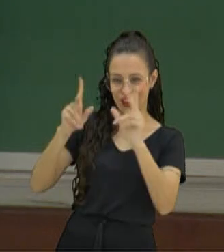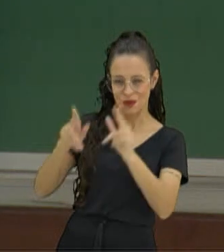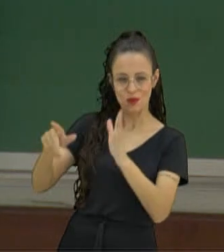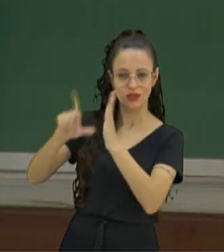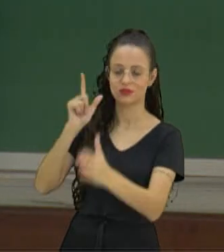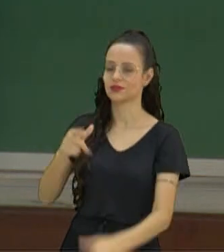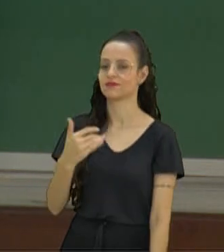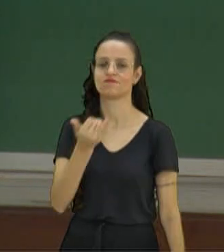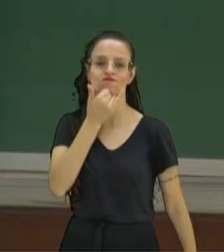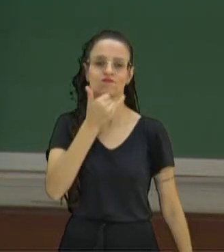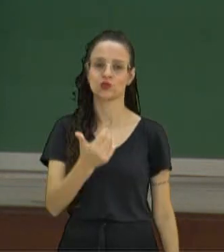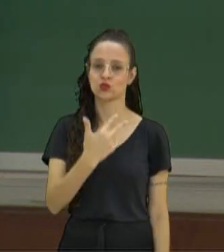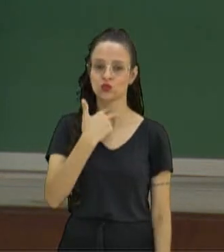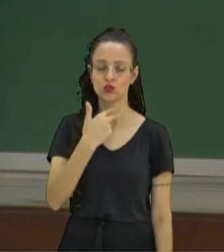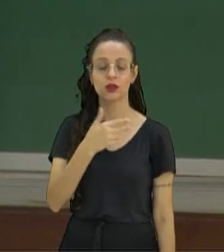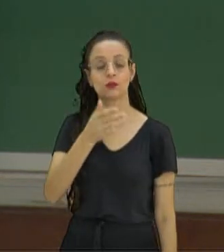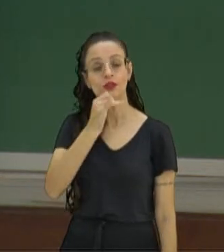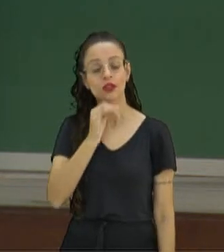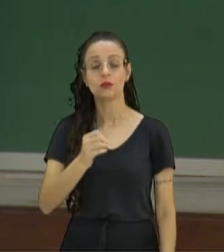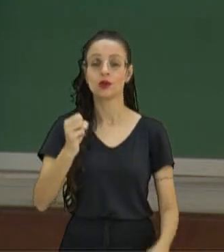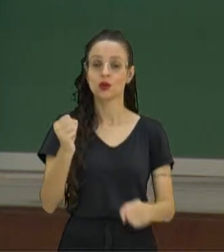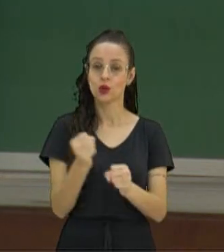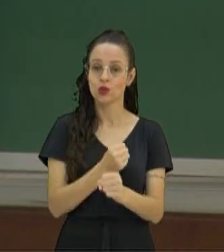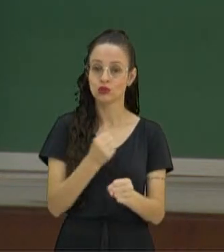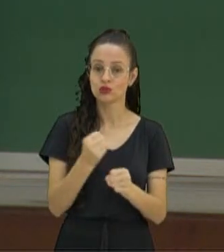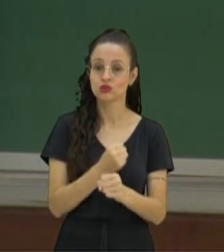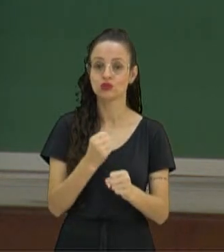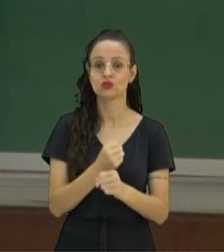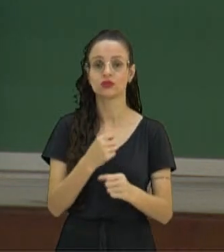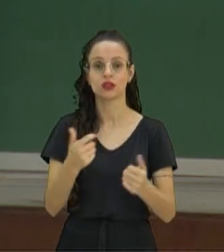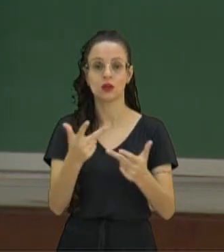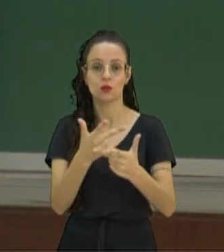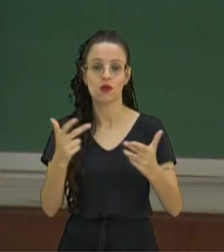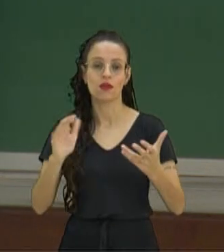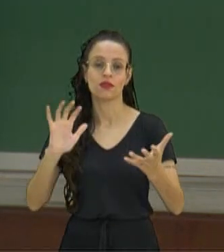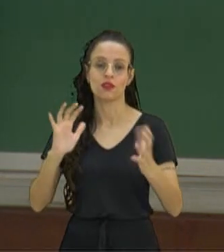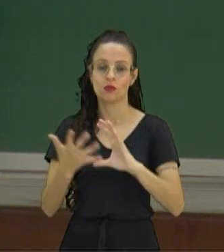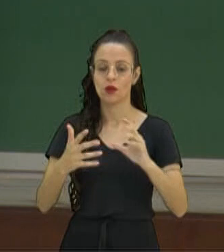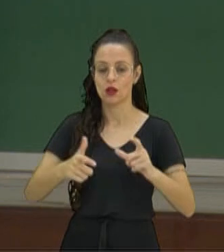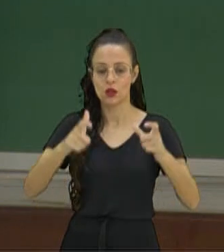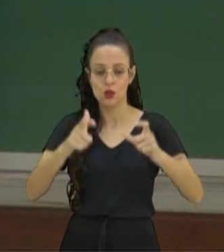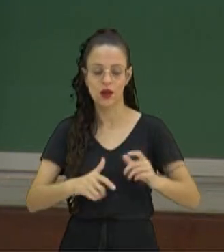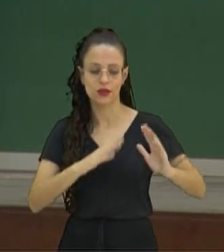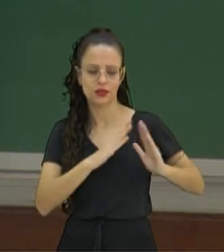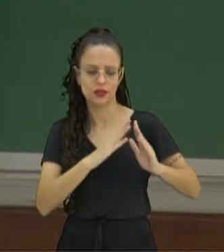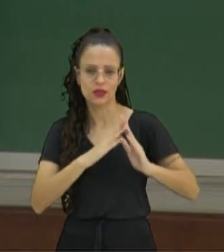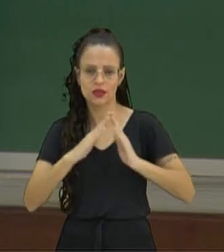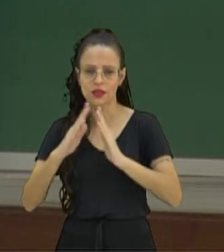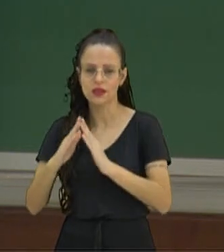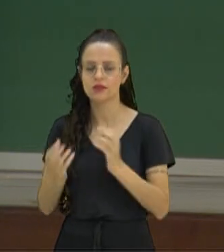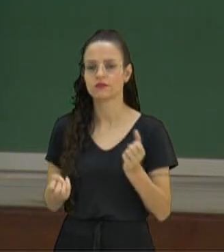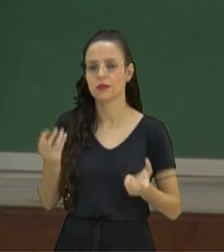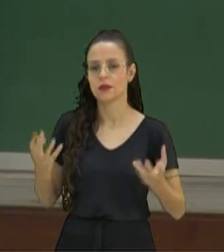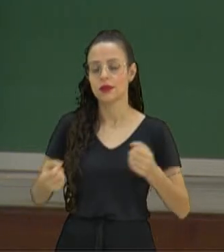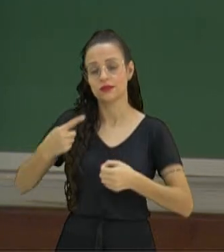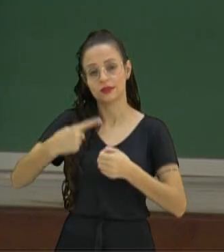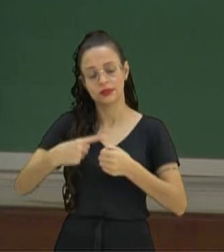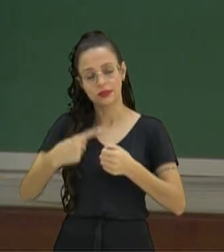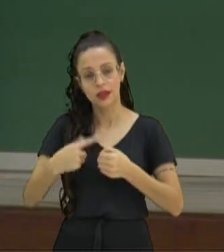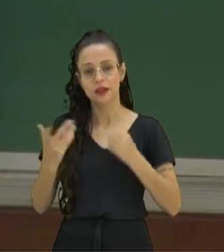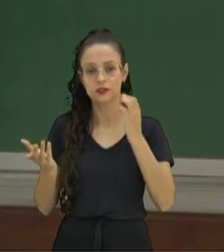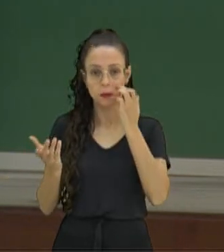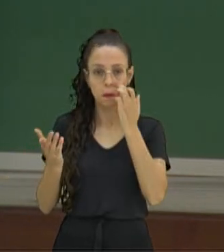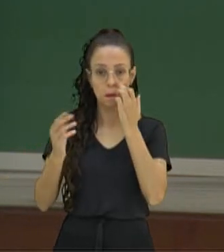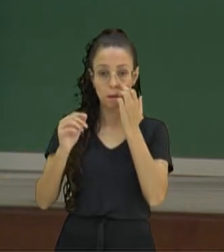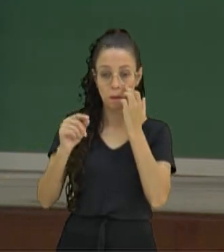nós vamos ter ali construções, transformações que ocorrem em loteamentos, onde as cidades vão surgindo e vão se ampliando,